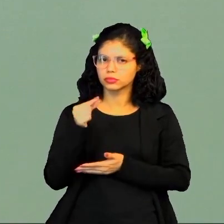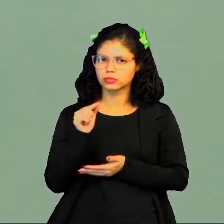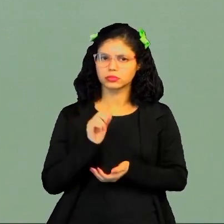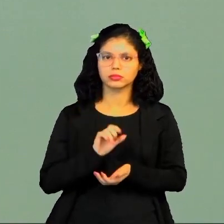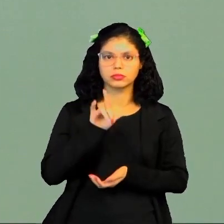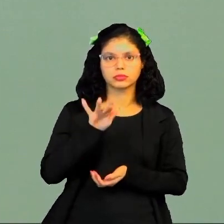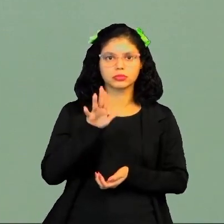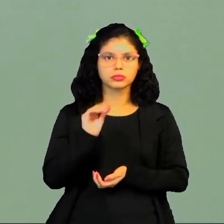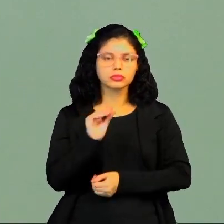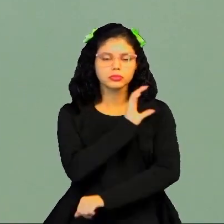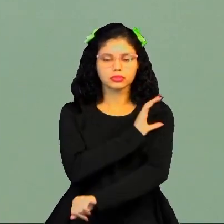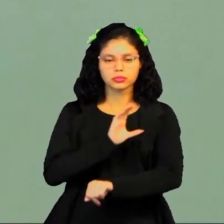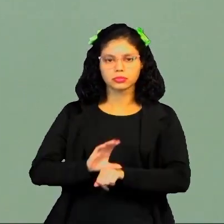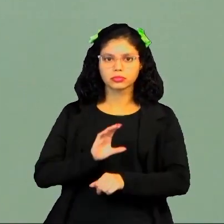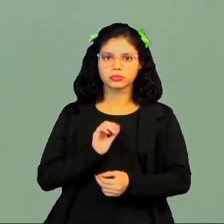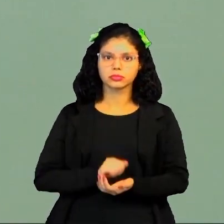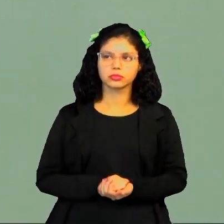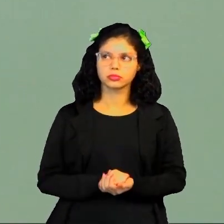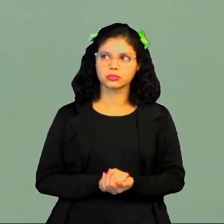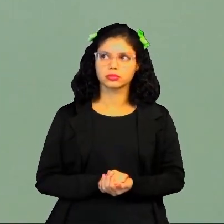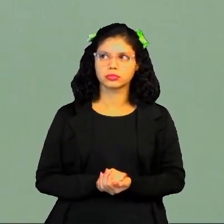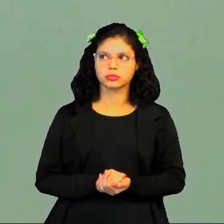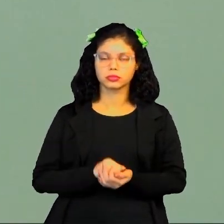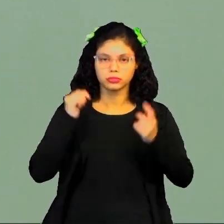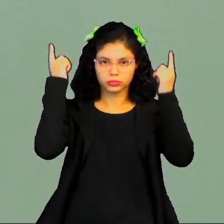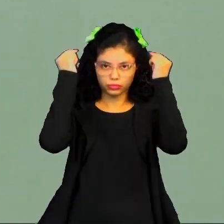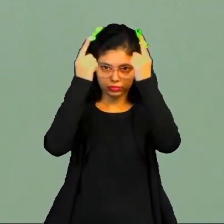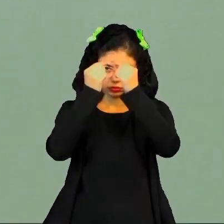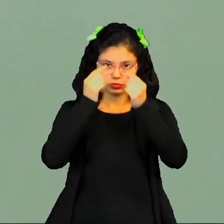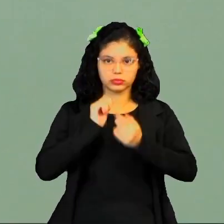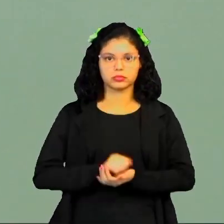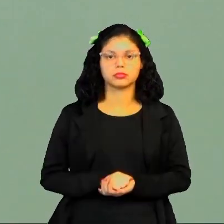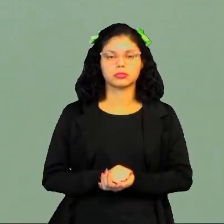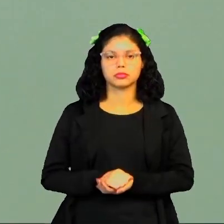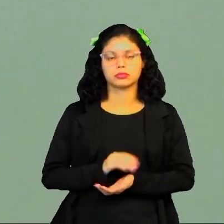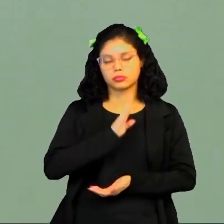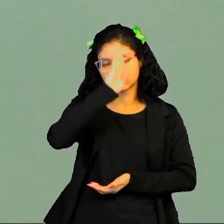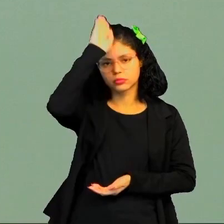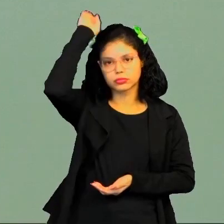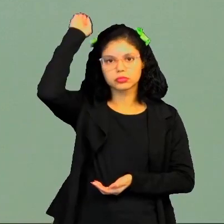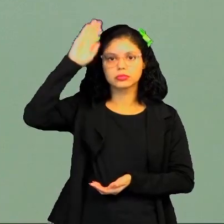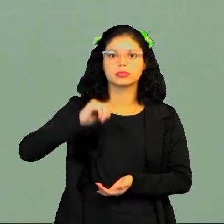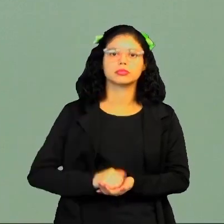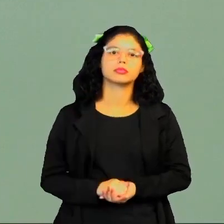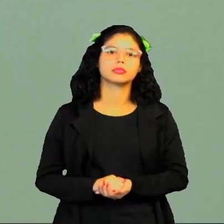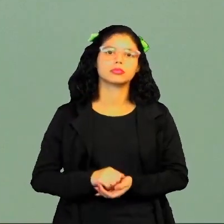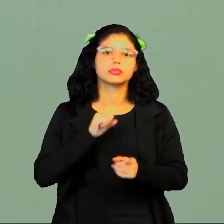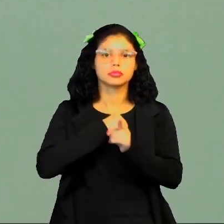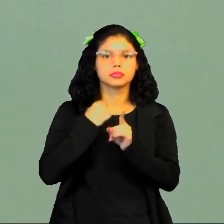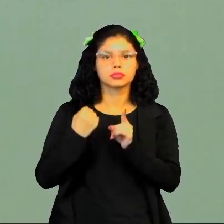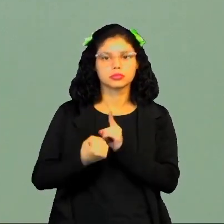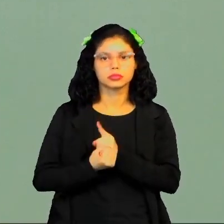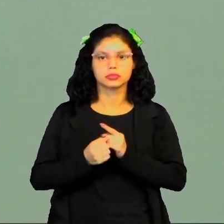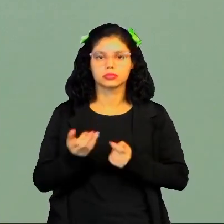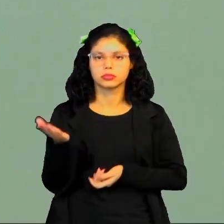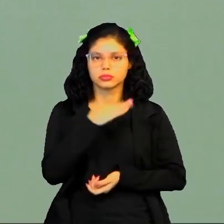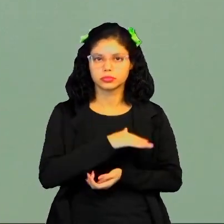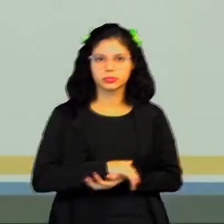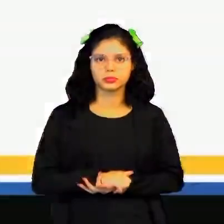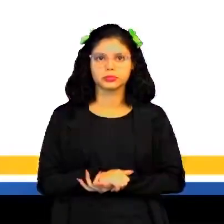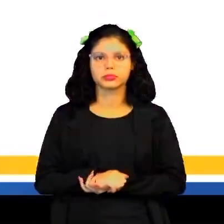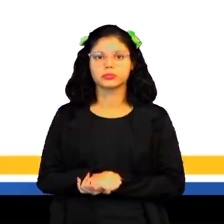legado cultural deixado pelos gregos e pelos romanos, principalmente na sociedade ocidental. Vamos